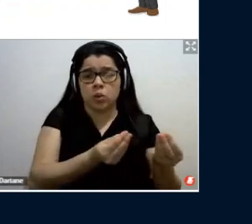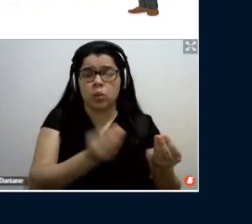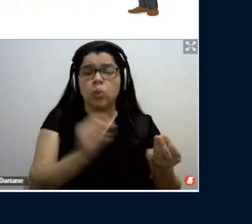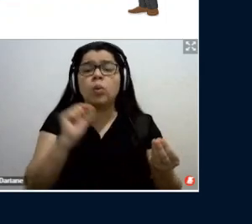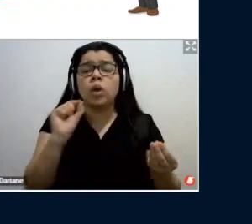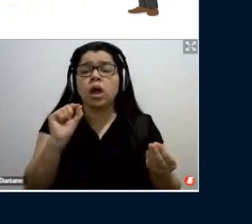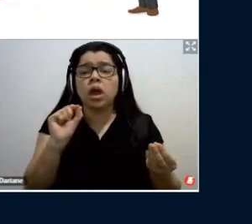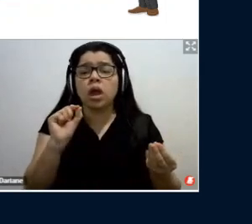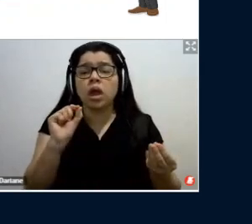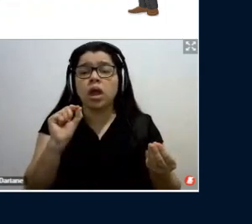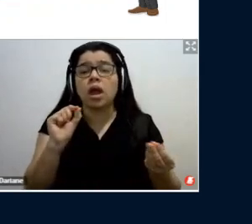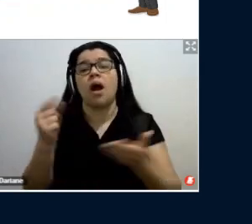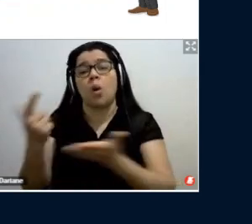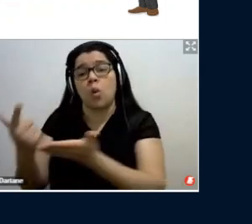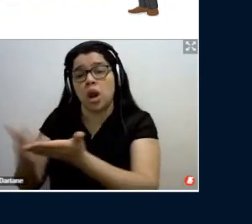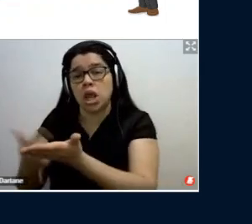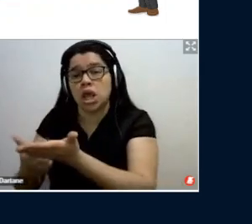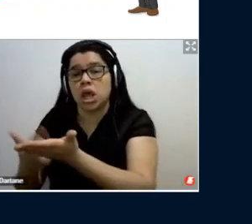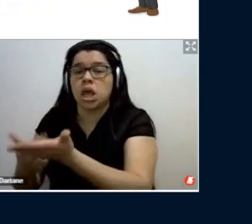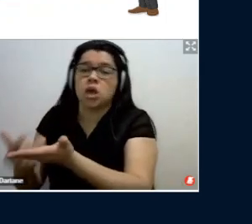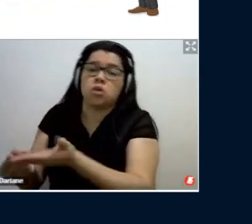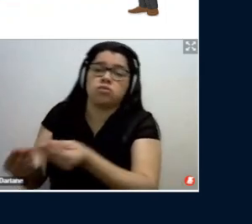Deu um livro.